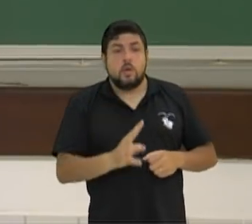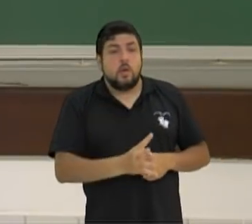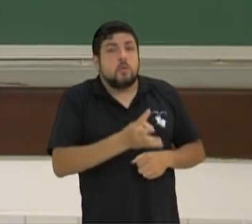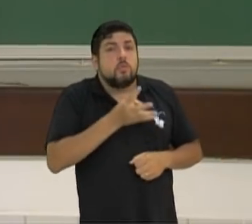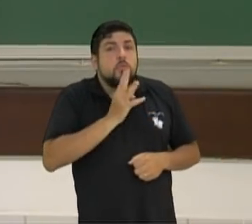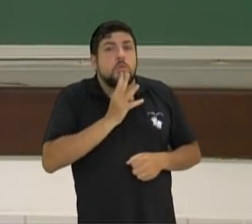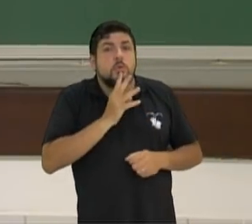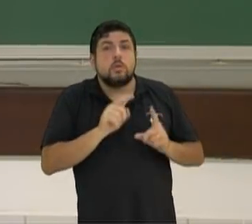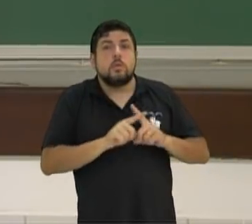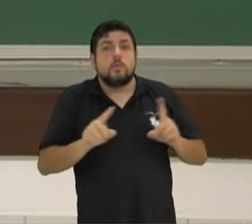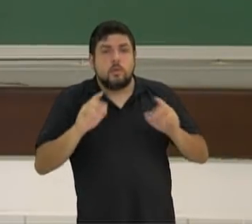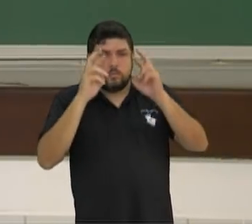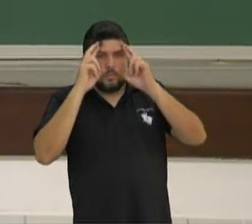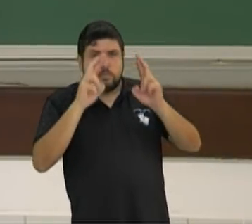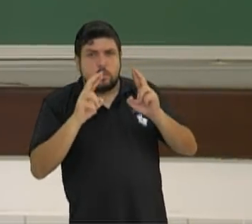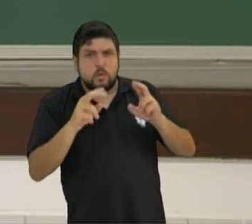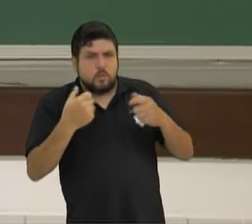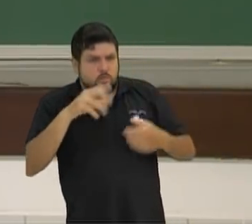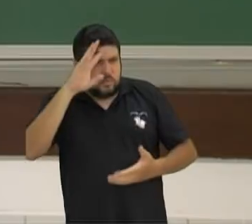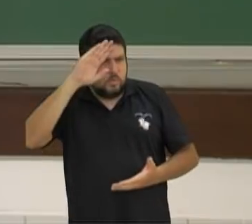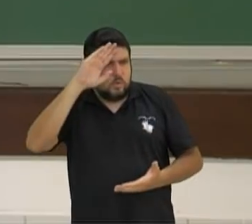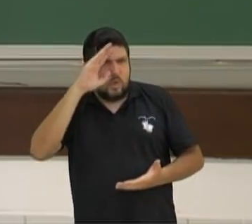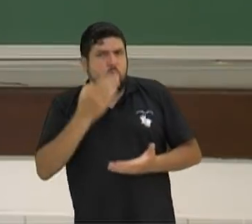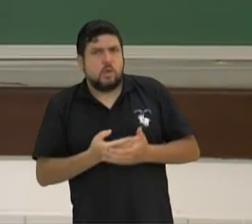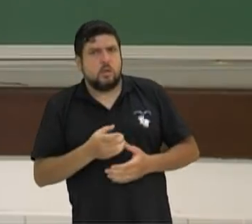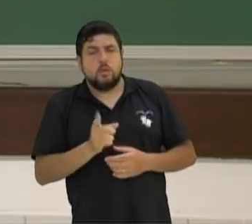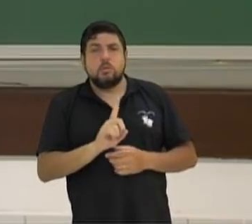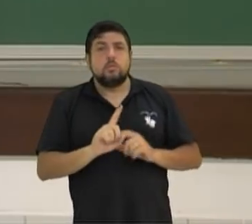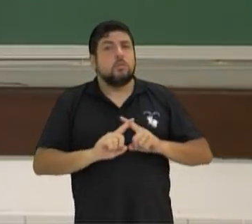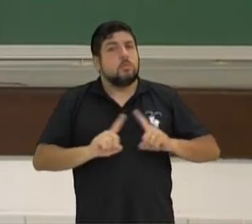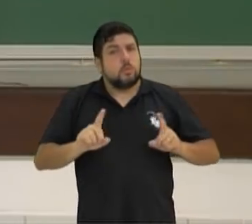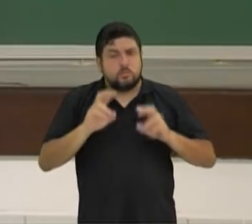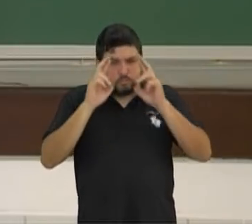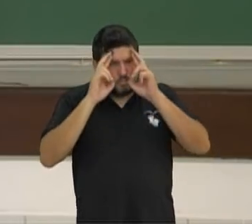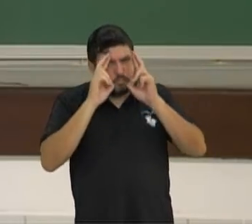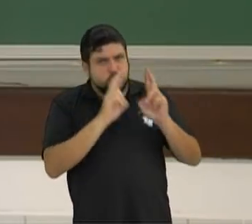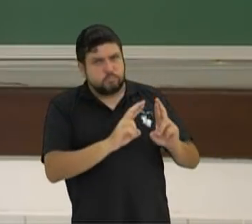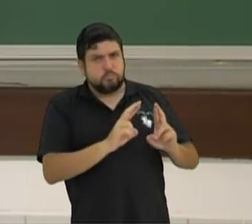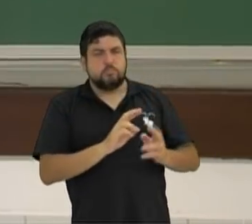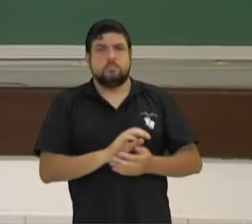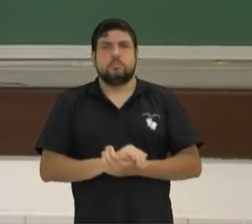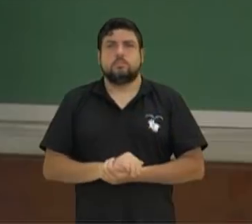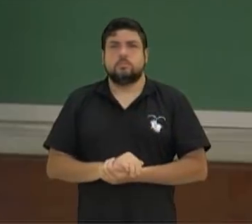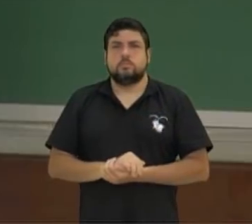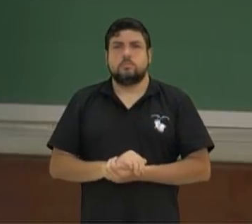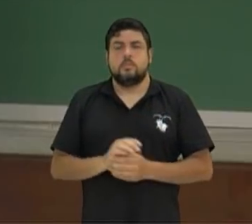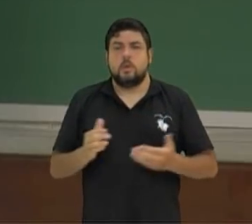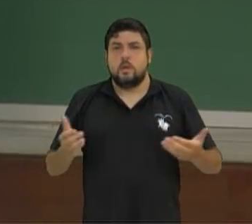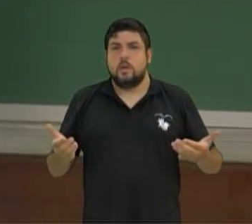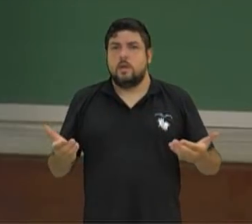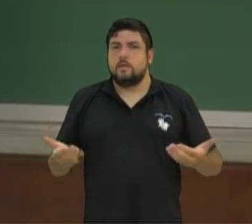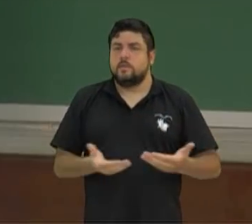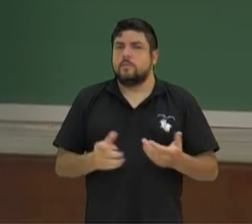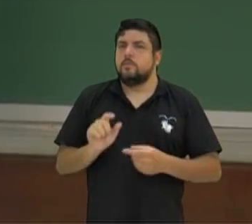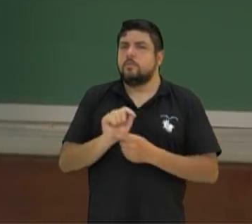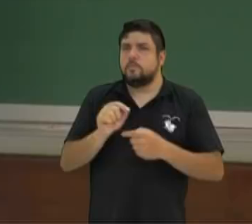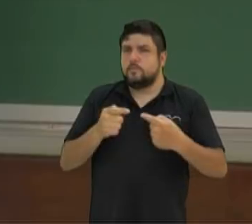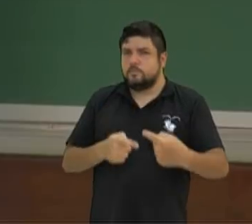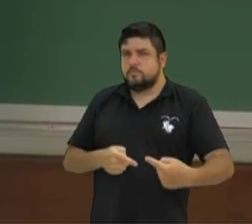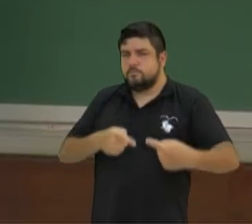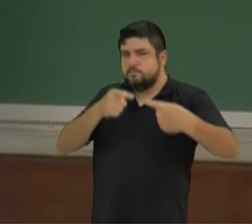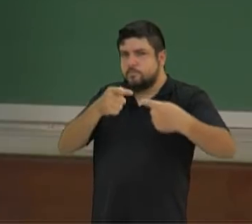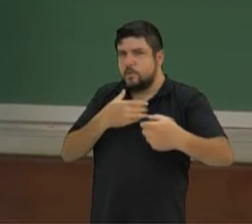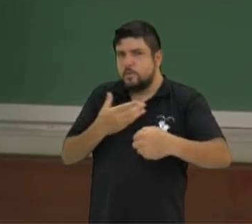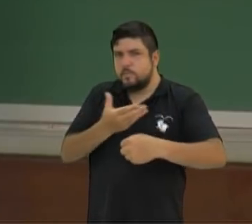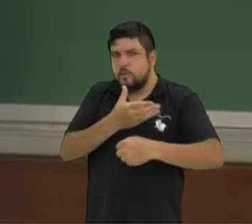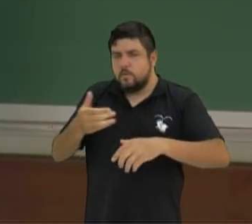acreditar no que o outro acredite. Acredita, mas respeite. Bom, E agora vamos fazer aquele quiz para